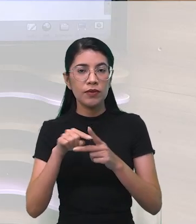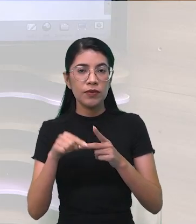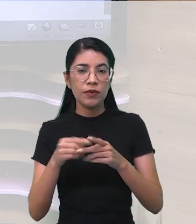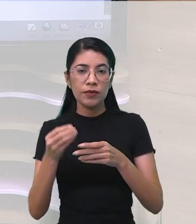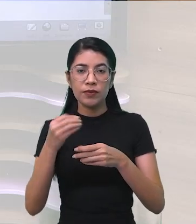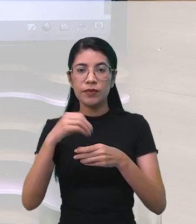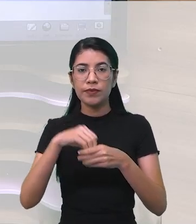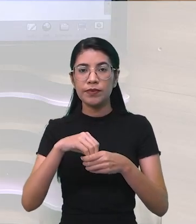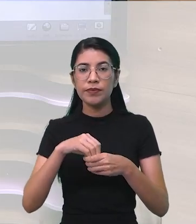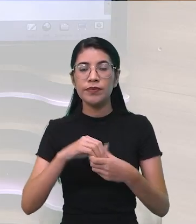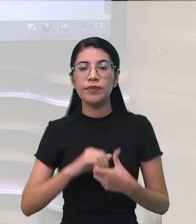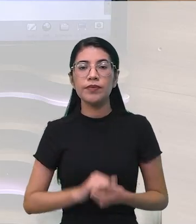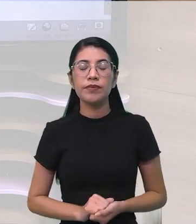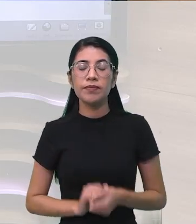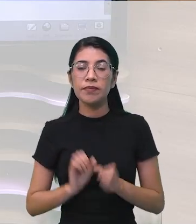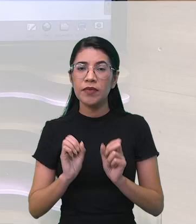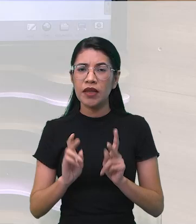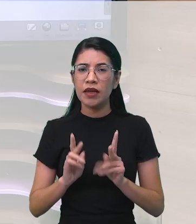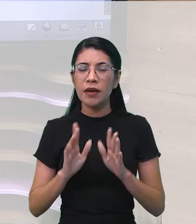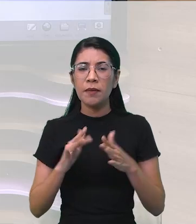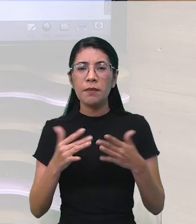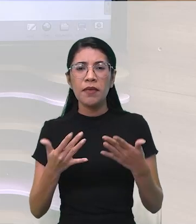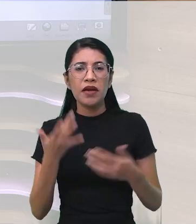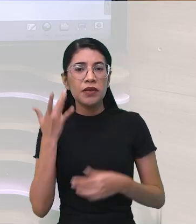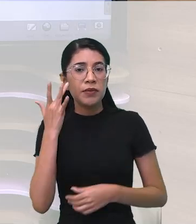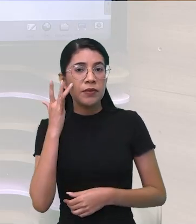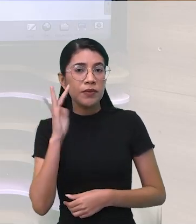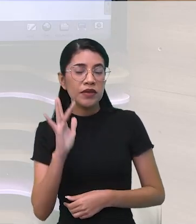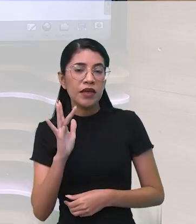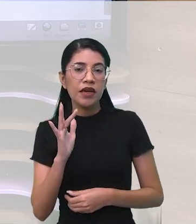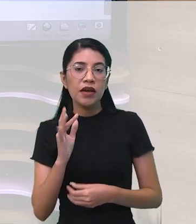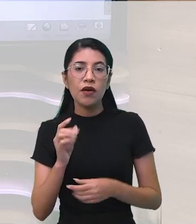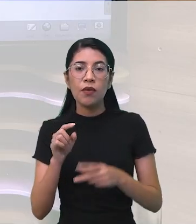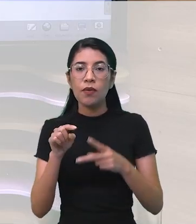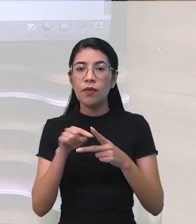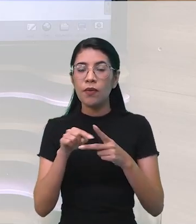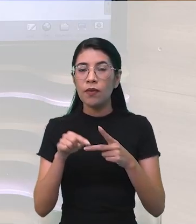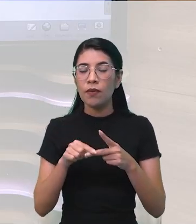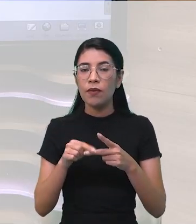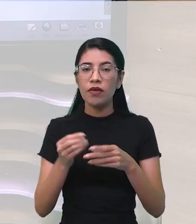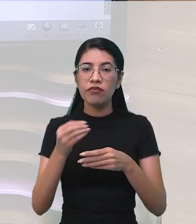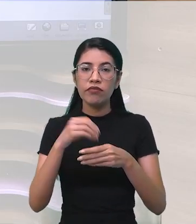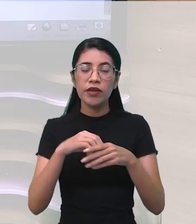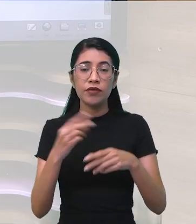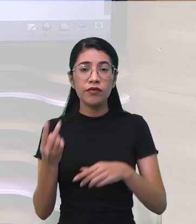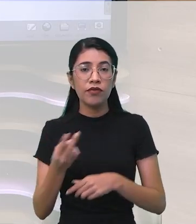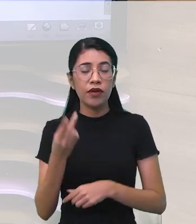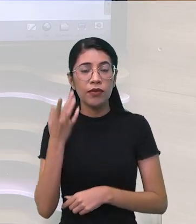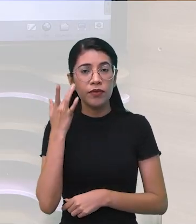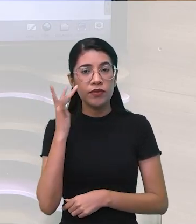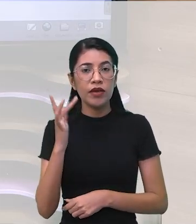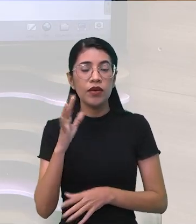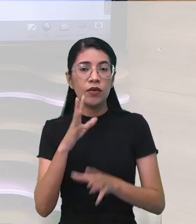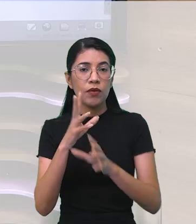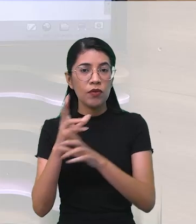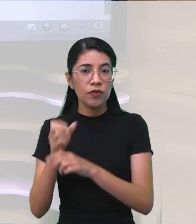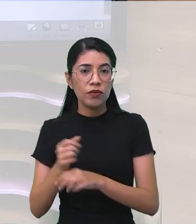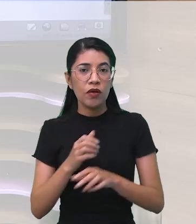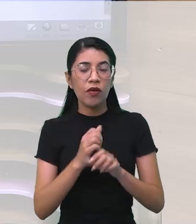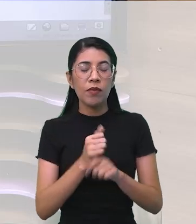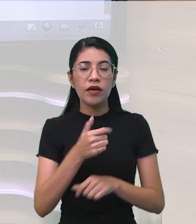interno. Tá, professor, mas eu não sei quanto vale o ângulo interno. Eu sei que o somatório